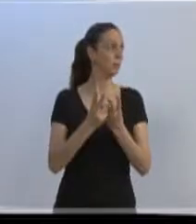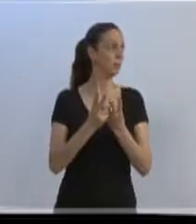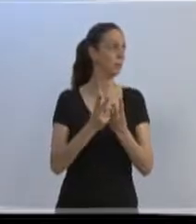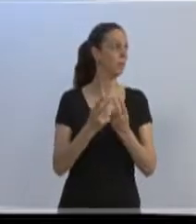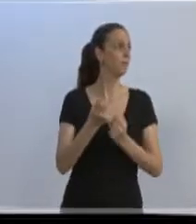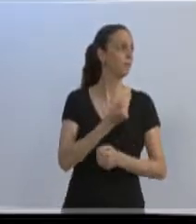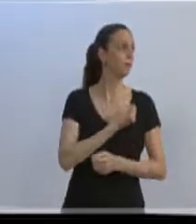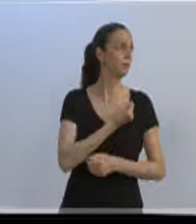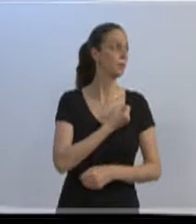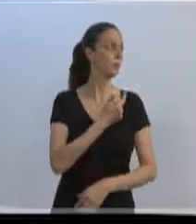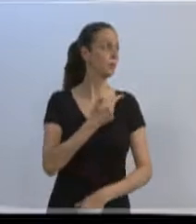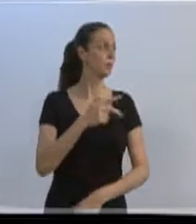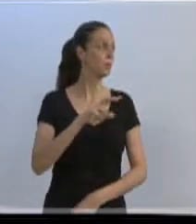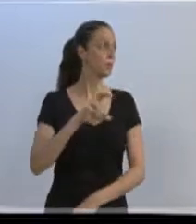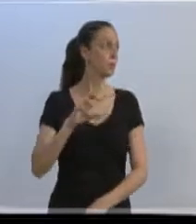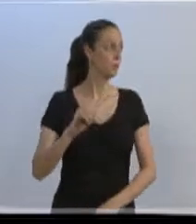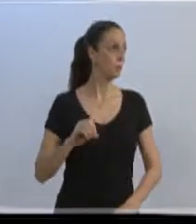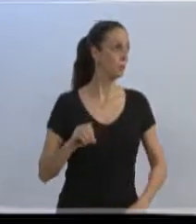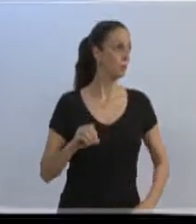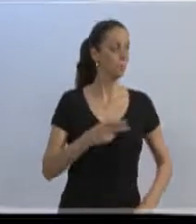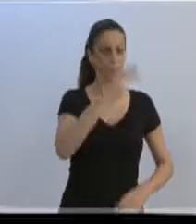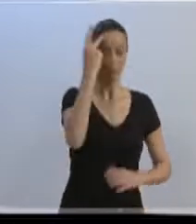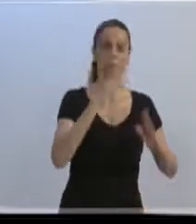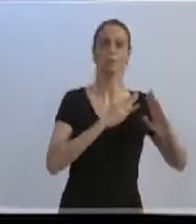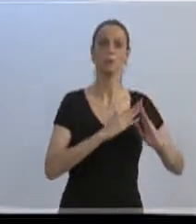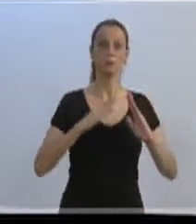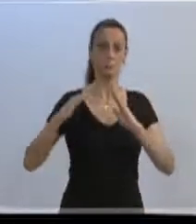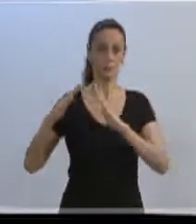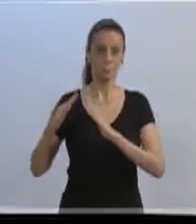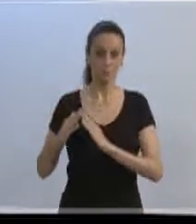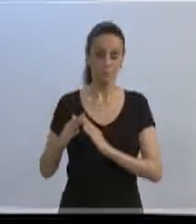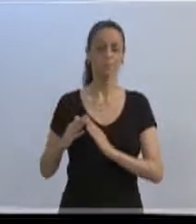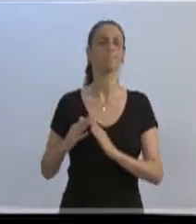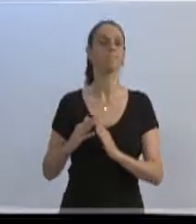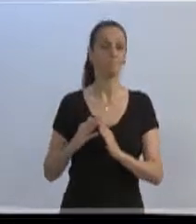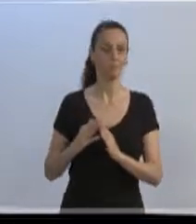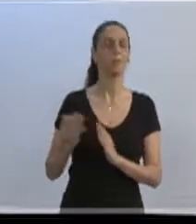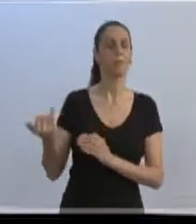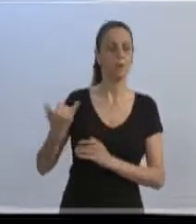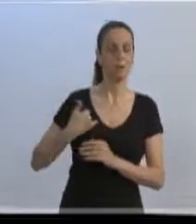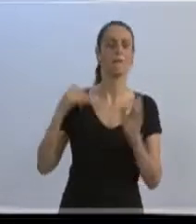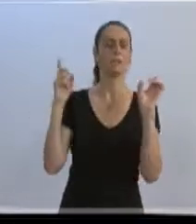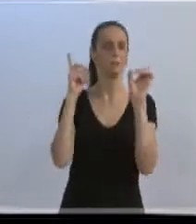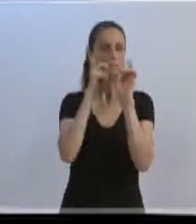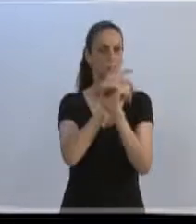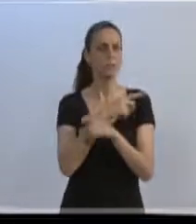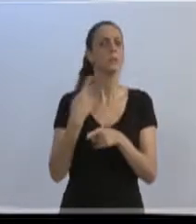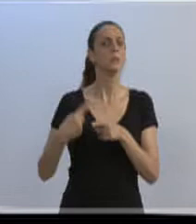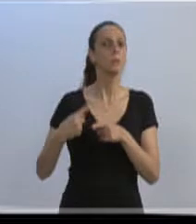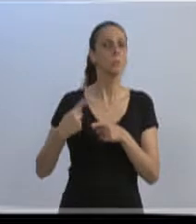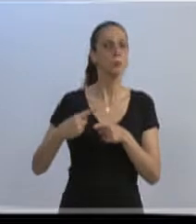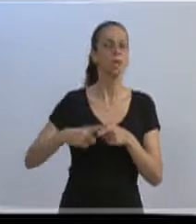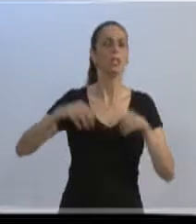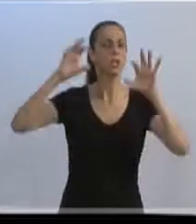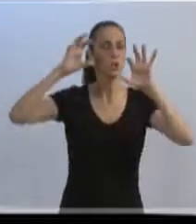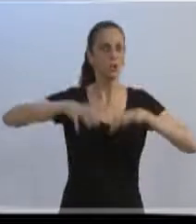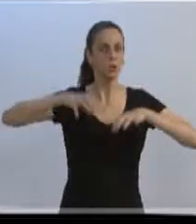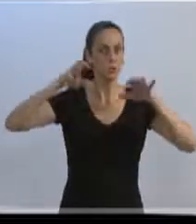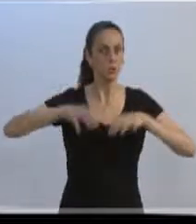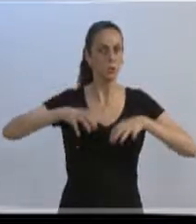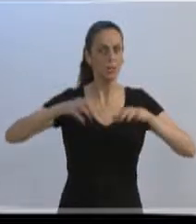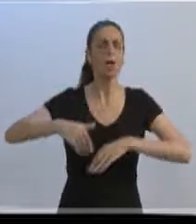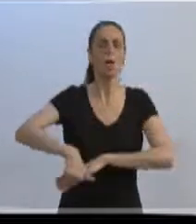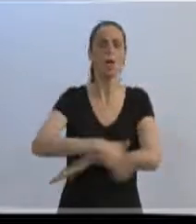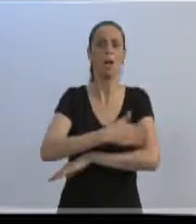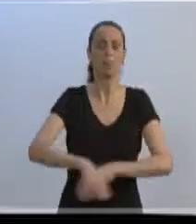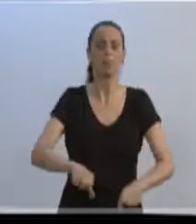250 onde tem os moradores também estava com dificuldade cada vez que chovia acaba destruindo toda a rua por